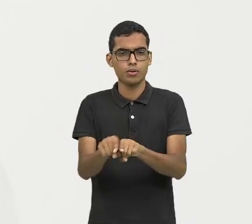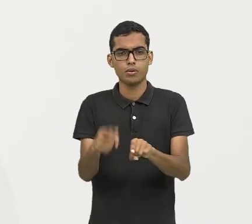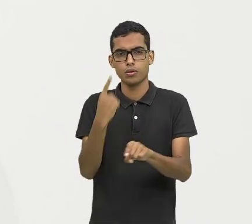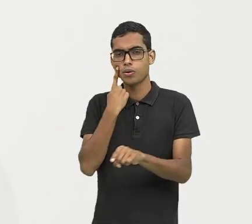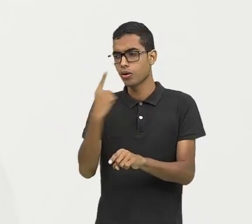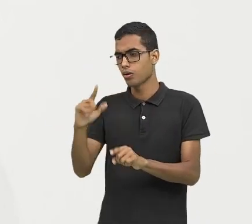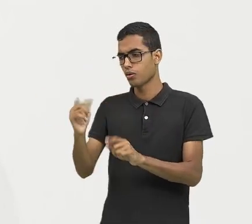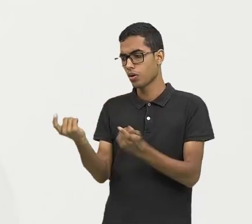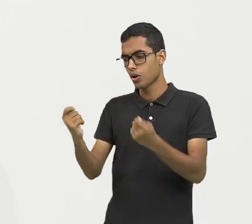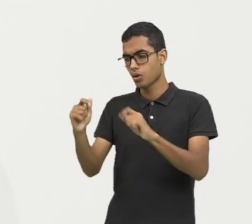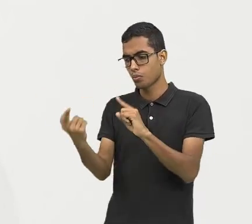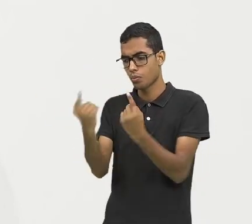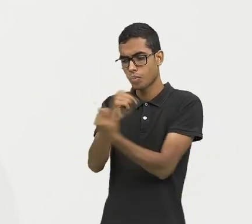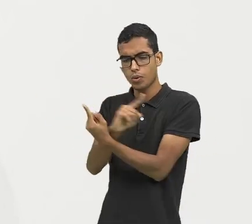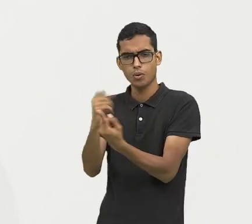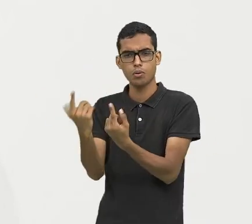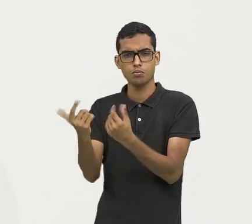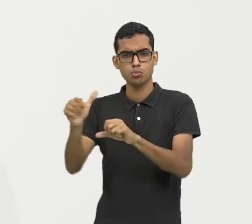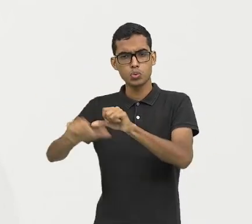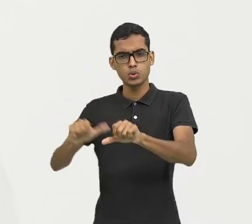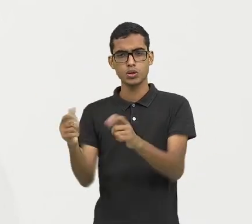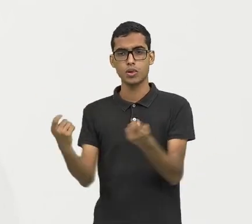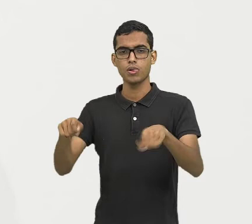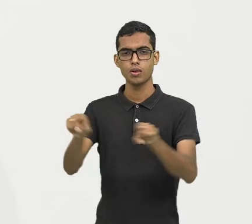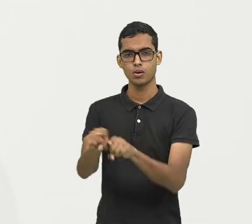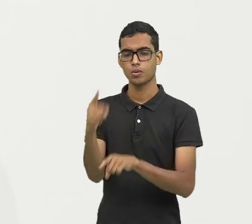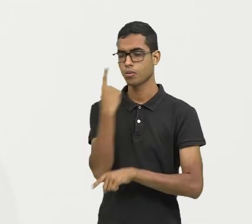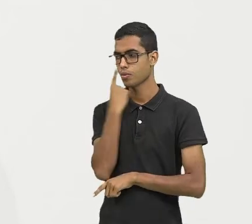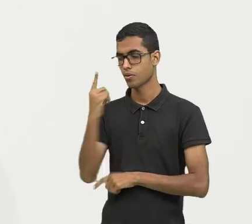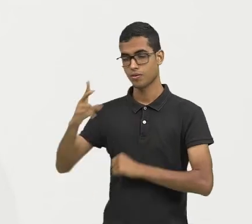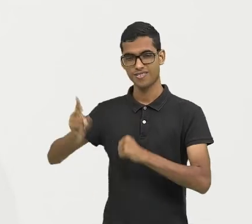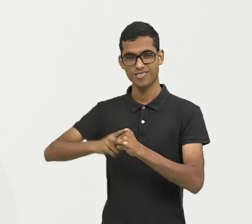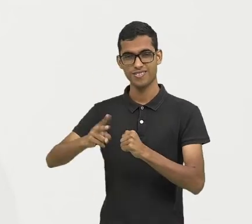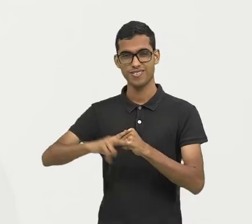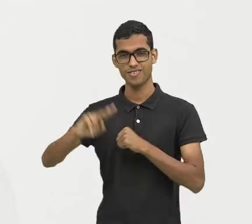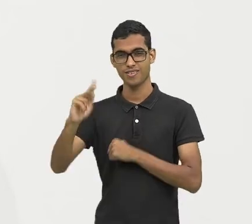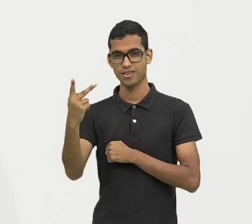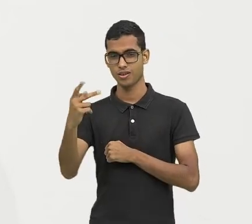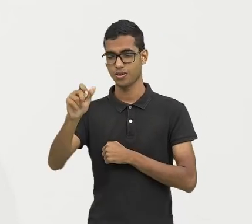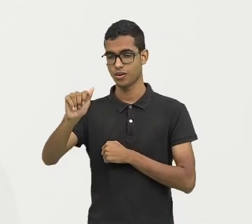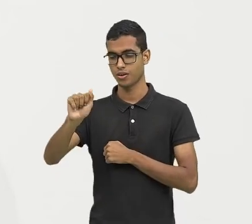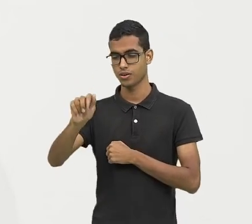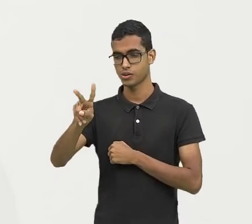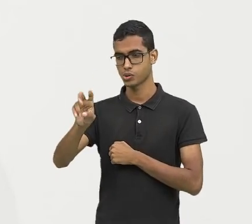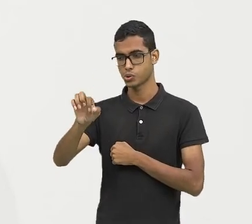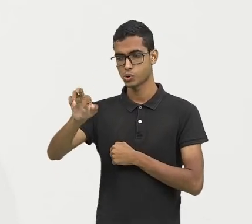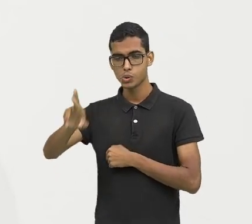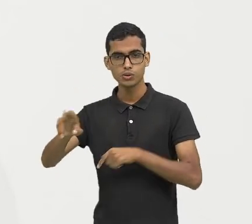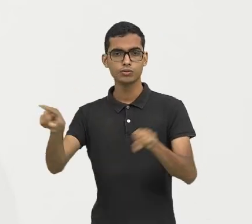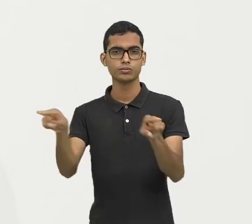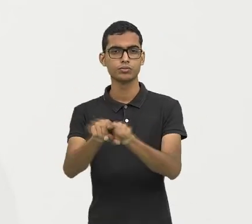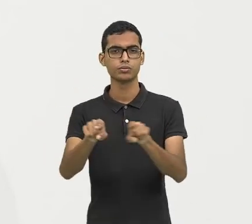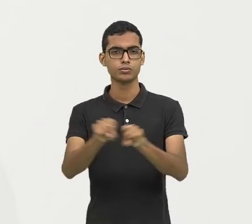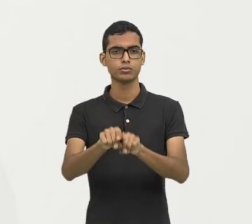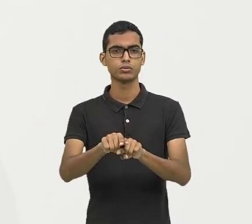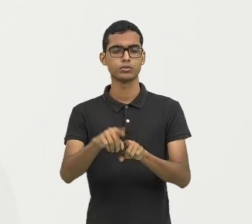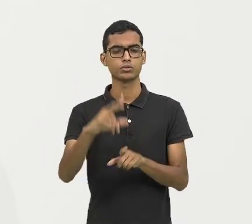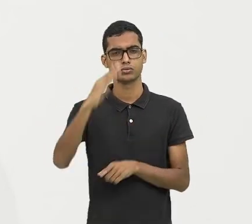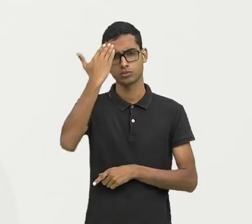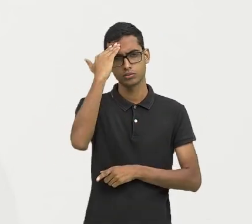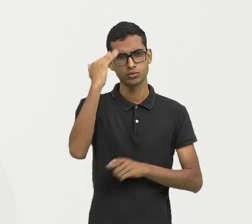troca é possível. Então, a gente já sabe que o verbo haver foi utilizado no sentido